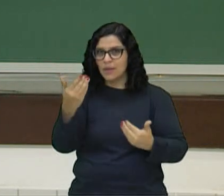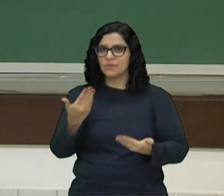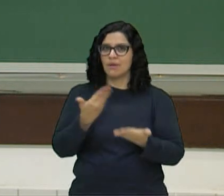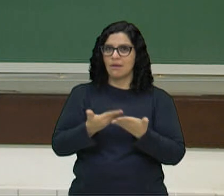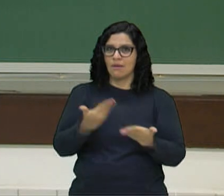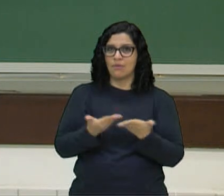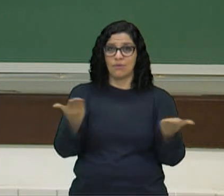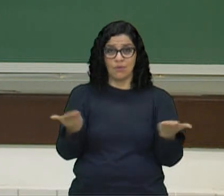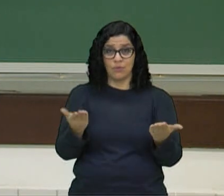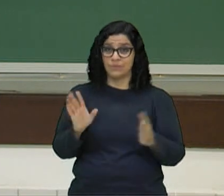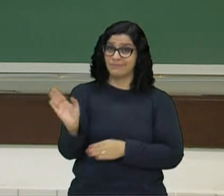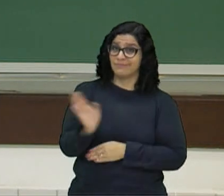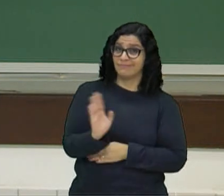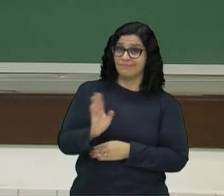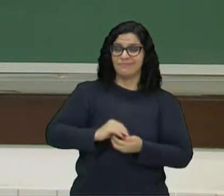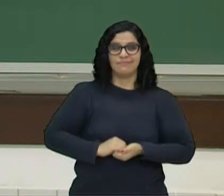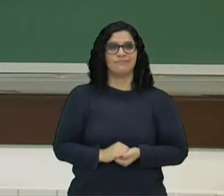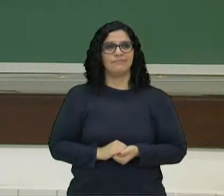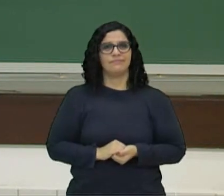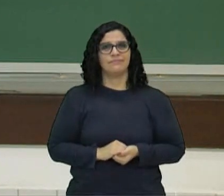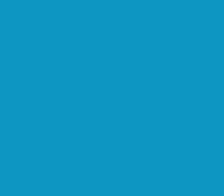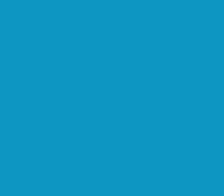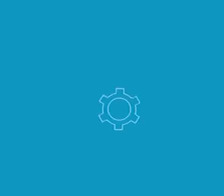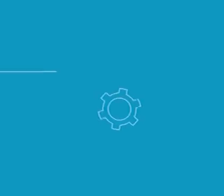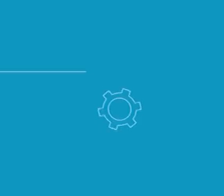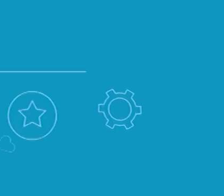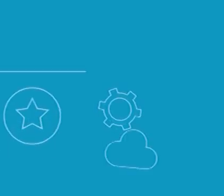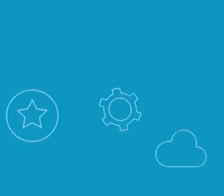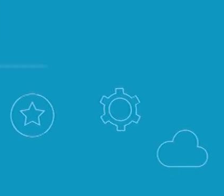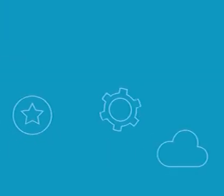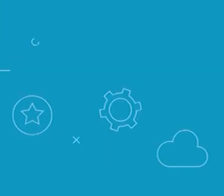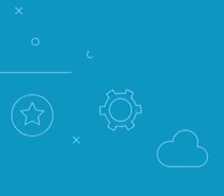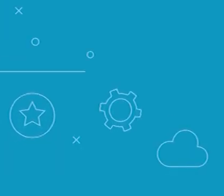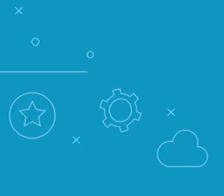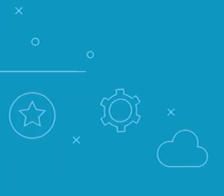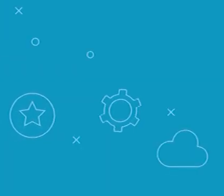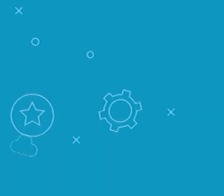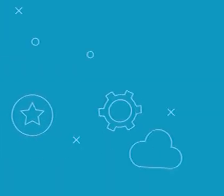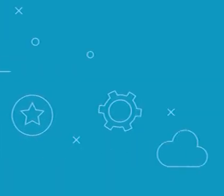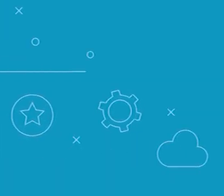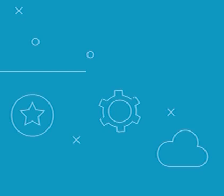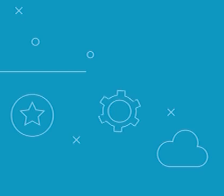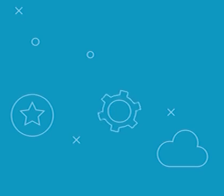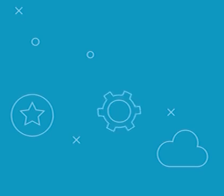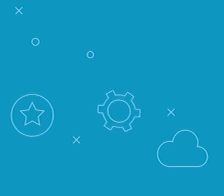aula e até a próxima.